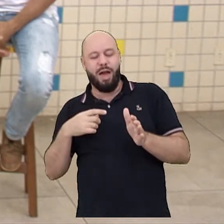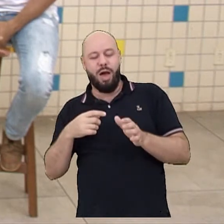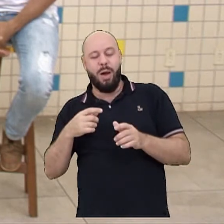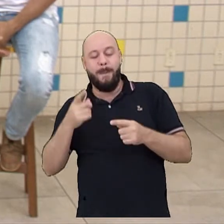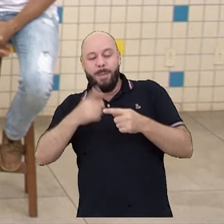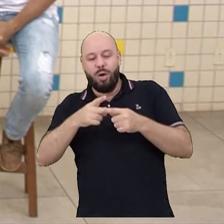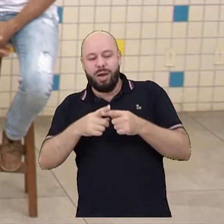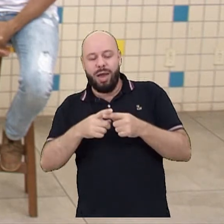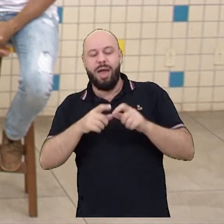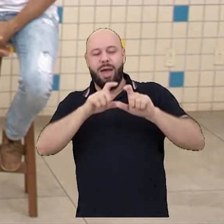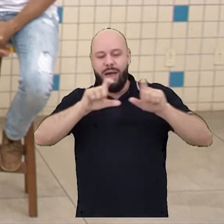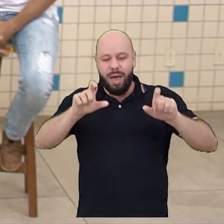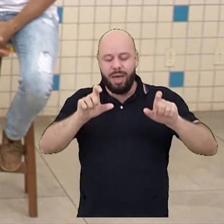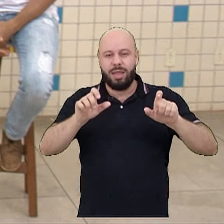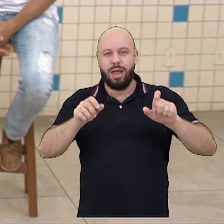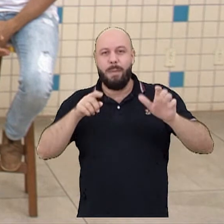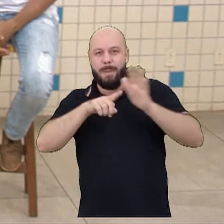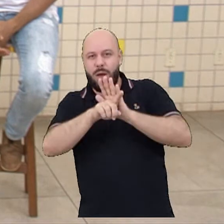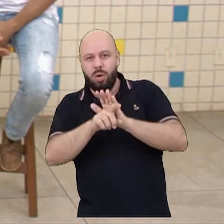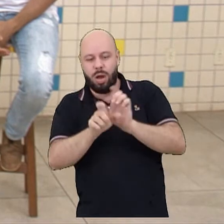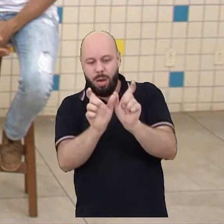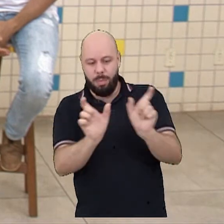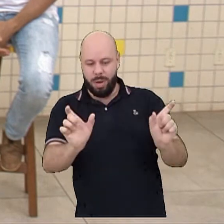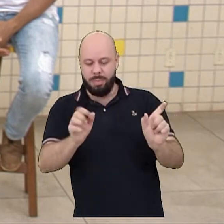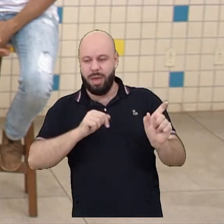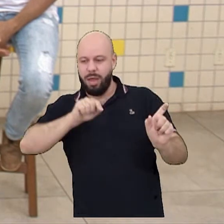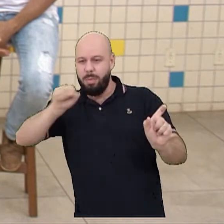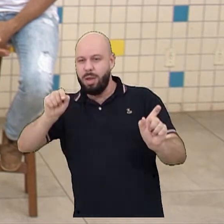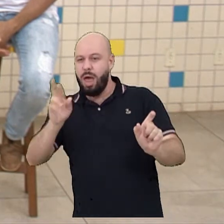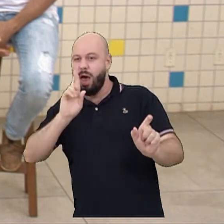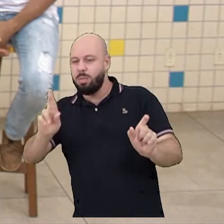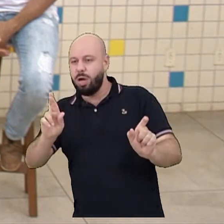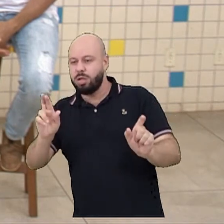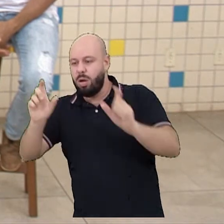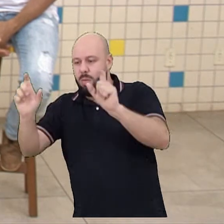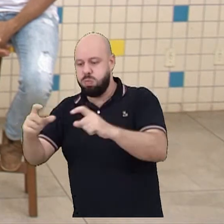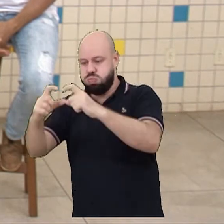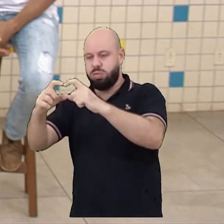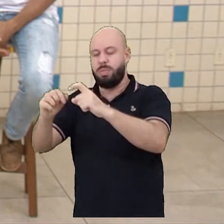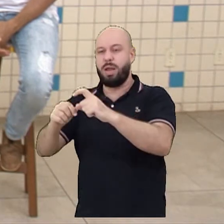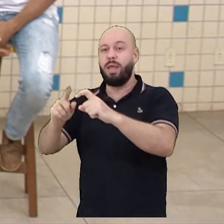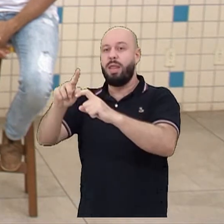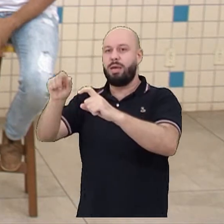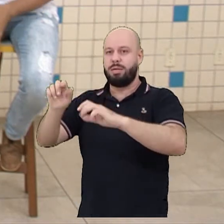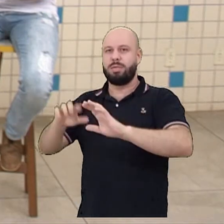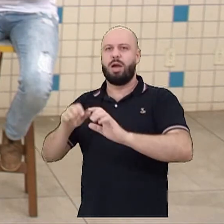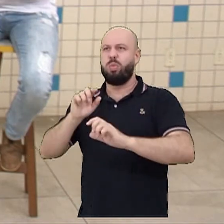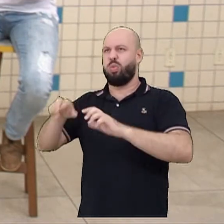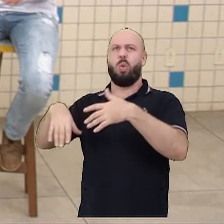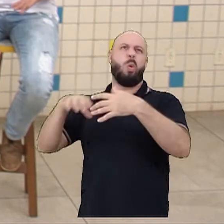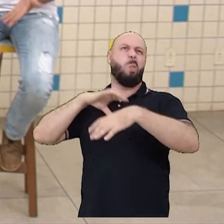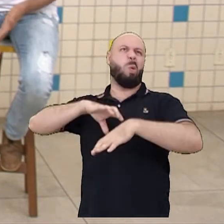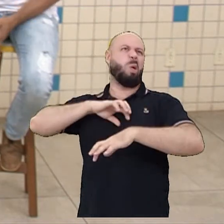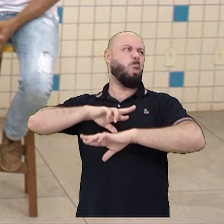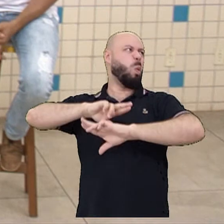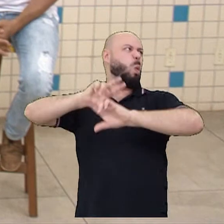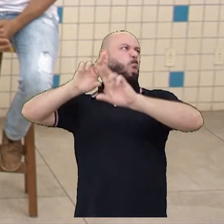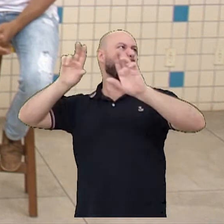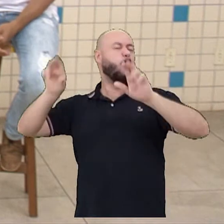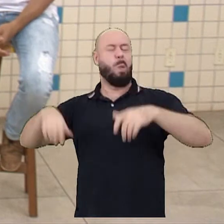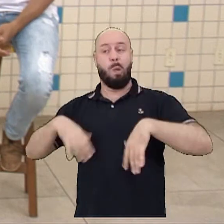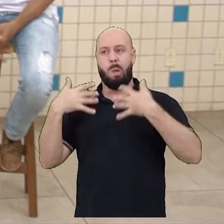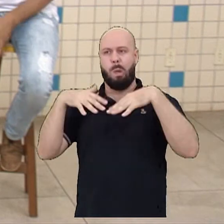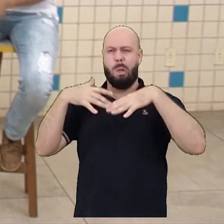porquê separado sem acento, e ao final da oração é separado com acento. Ah, não, português está mais difícil do que inglês, velho. É né?